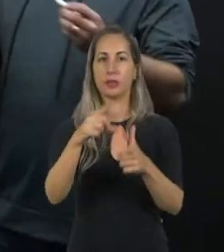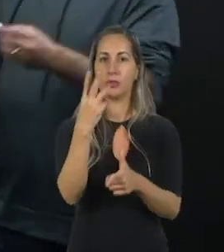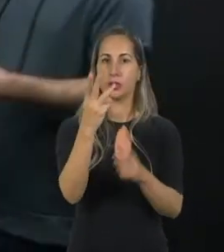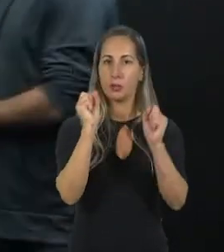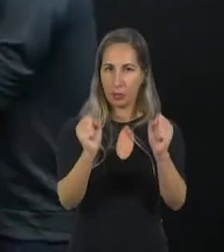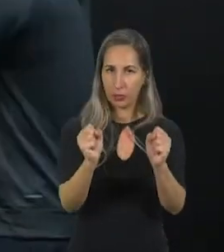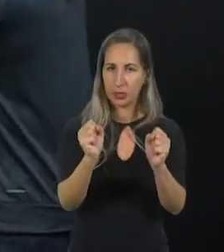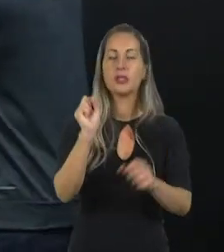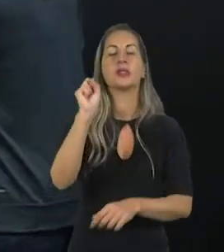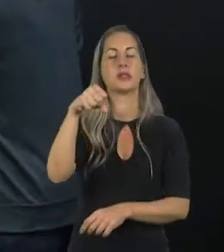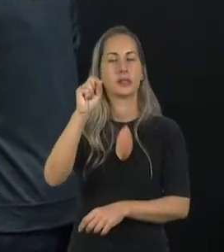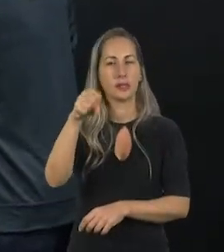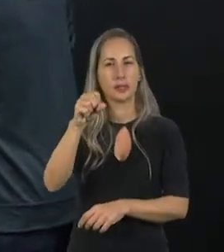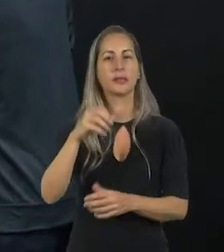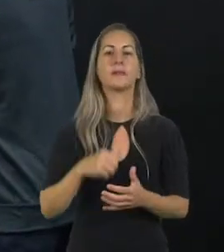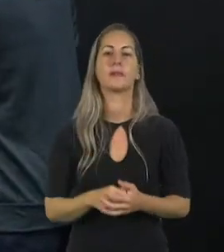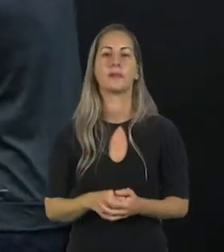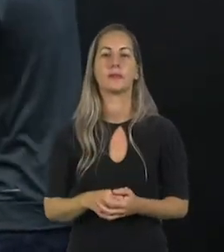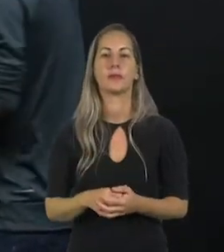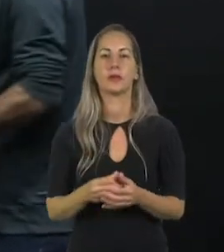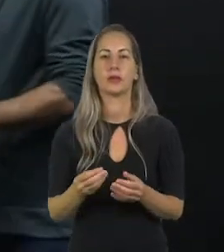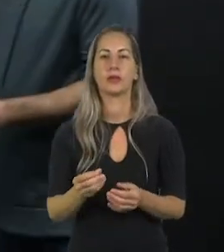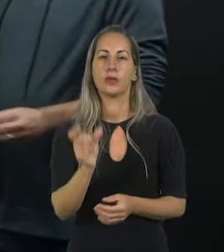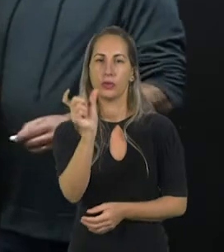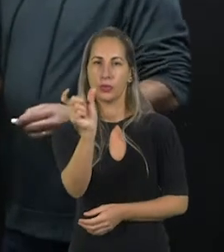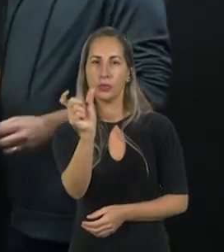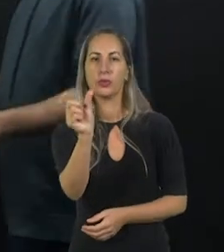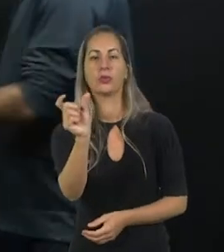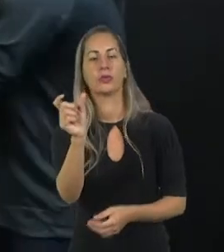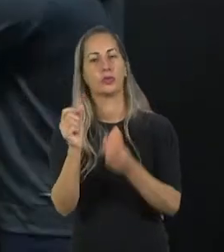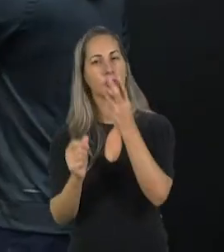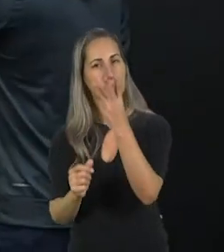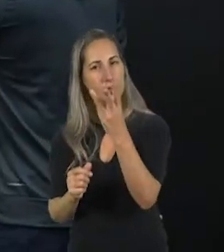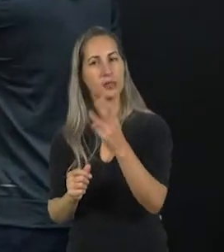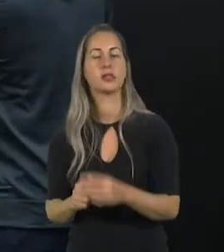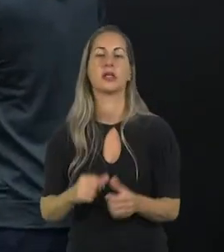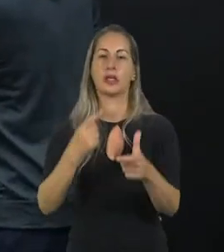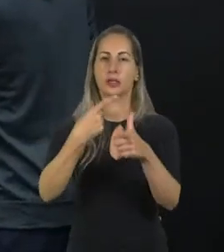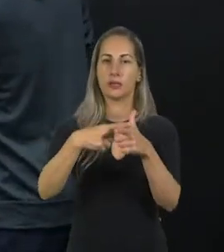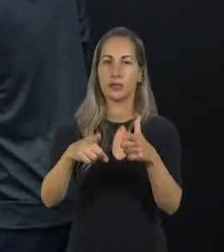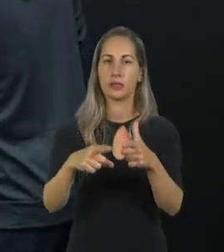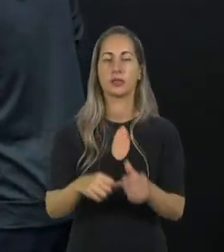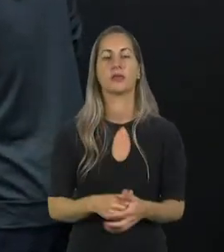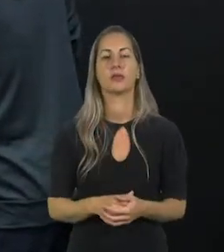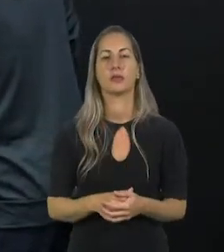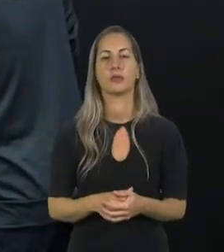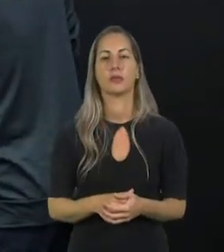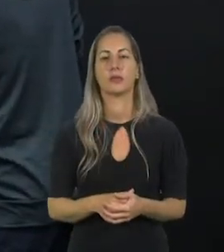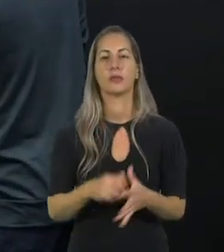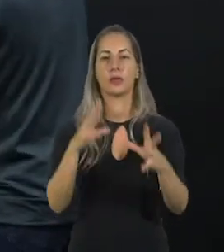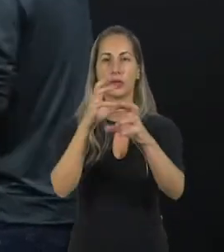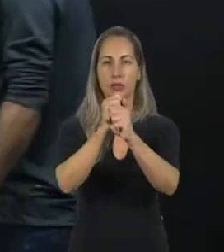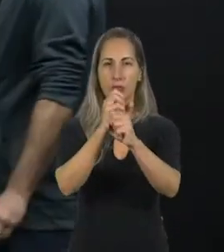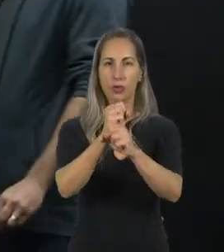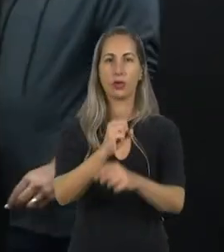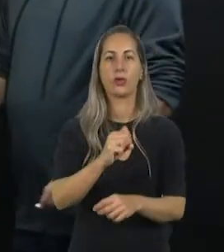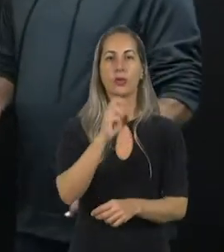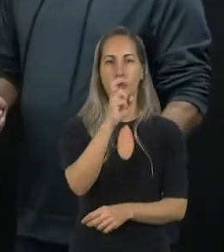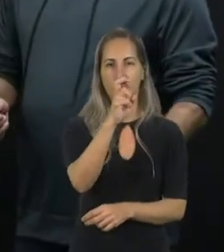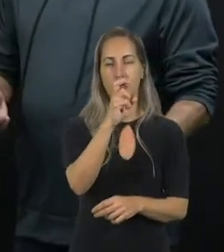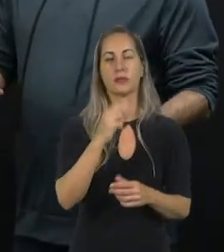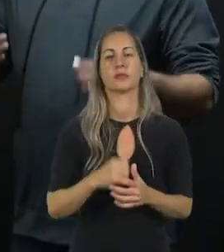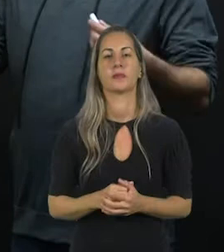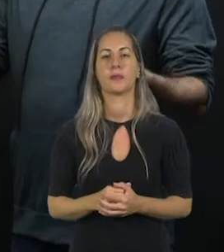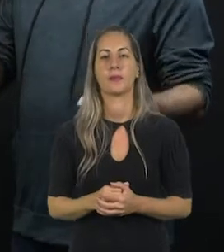por 3? Sim. Então, eu coloco o 3 aqui. E essa divisão de 15 por 3 é igual a